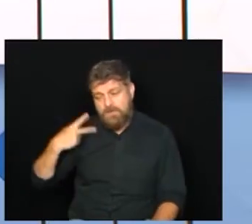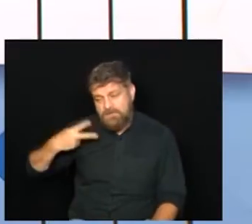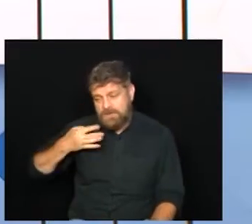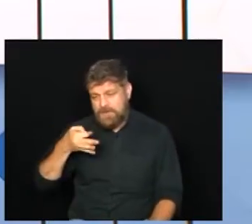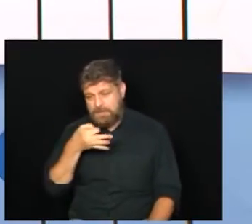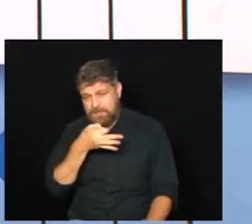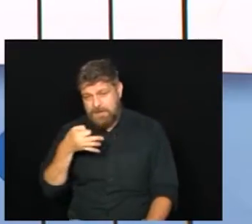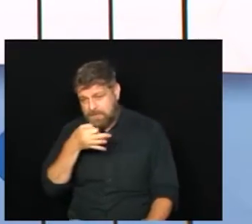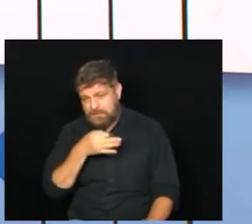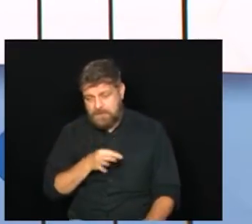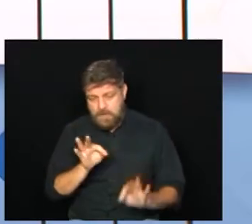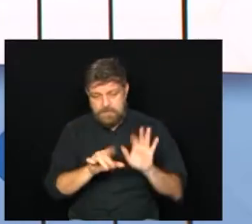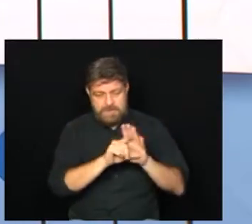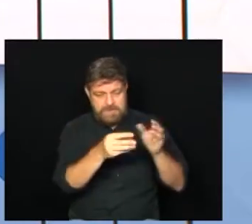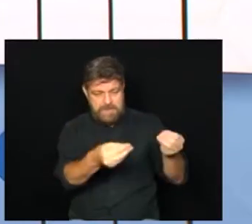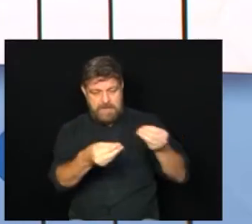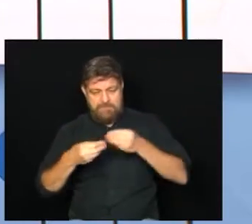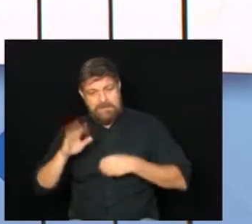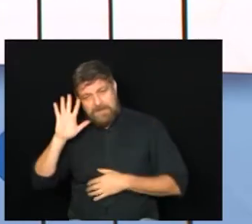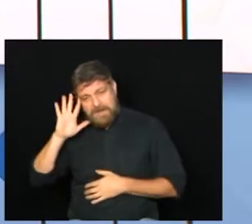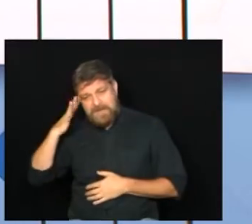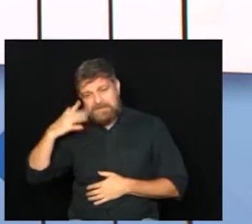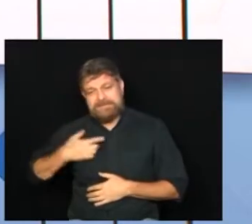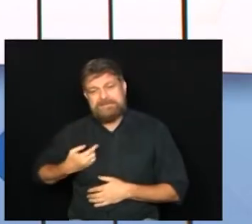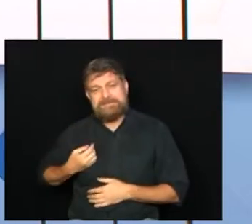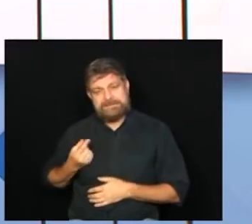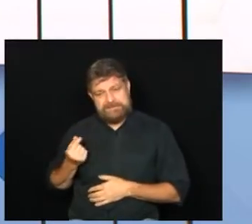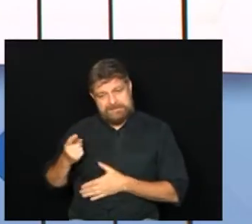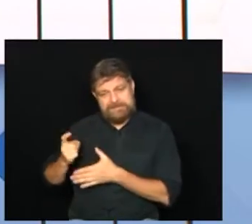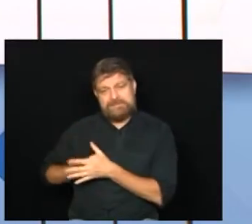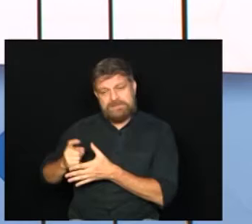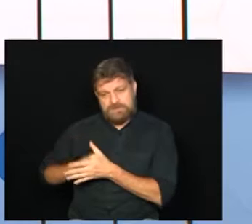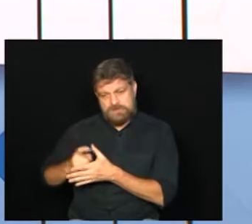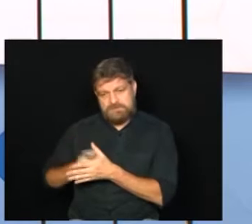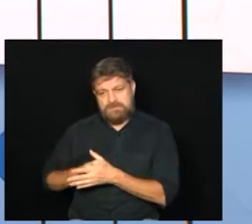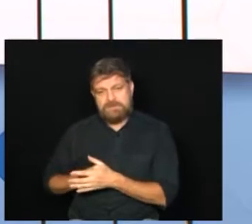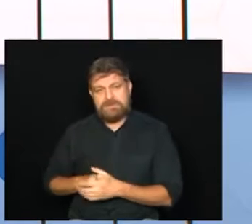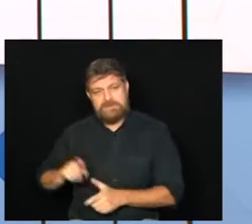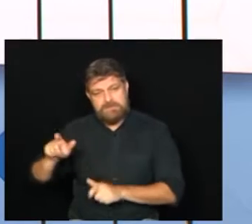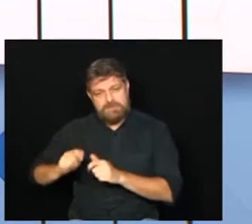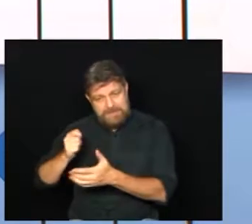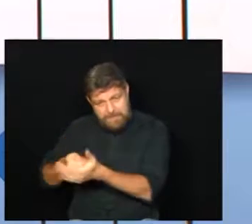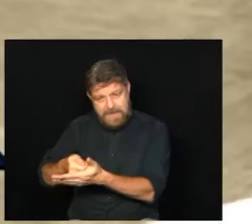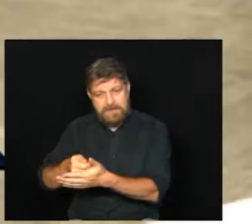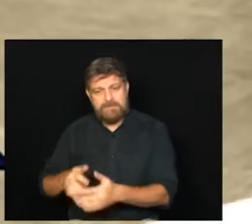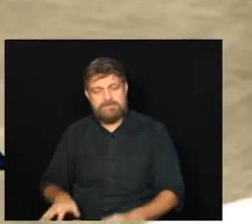que o projeto vem para resolver questões financeiras do contribuinte.